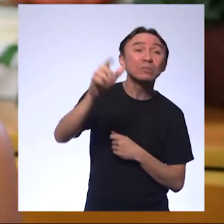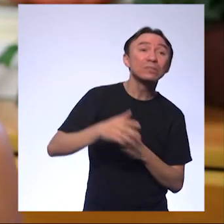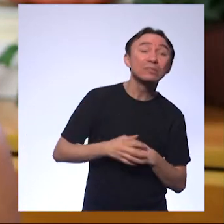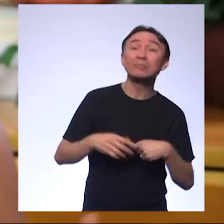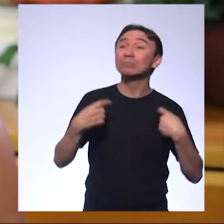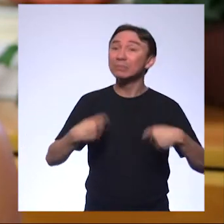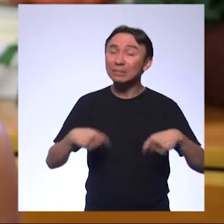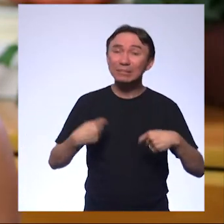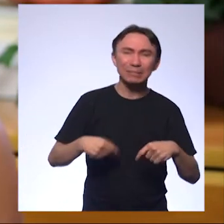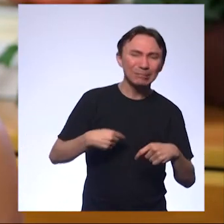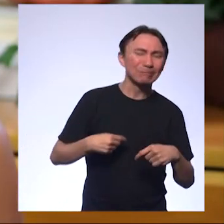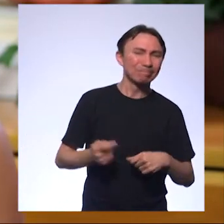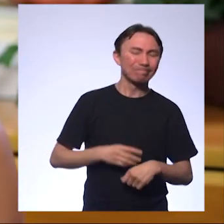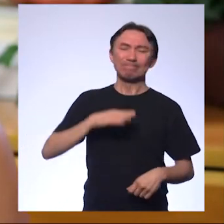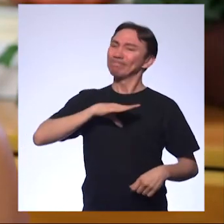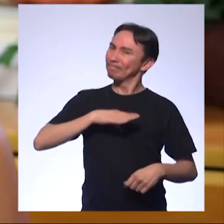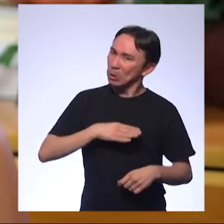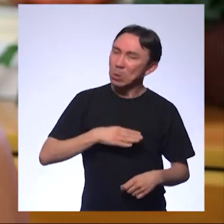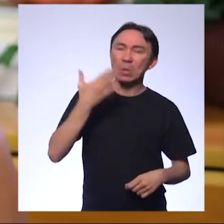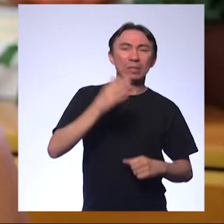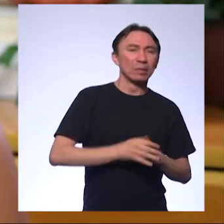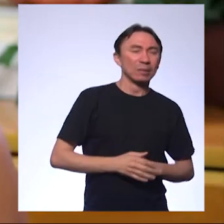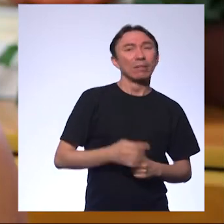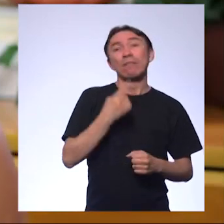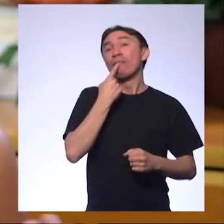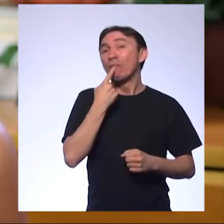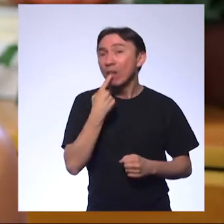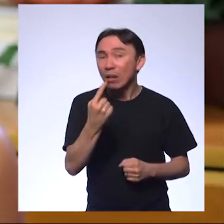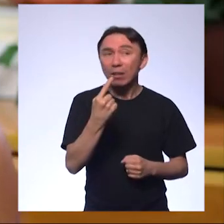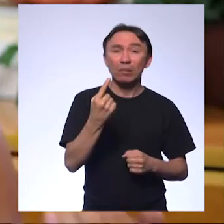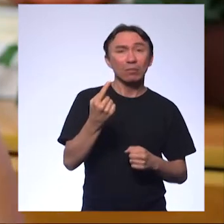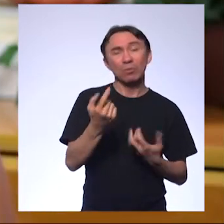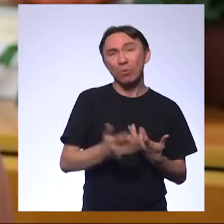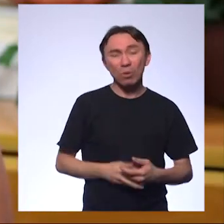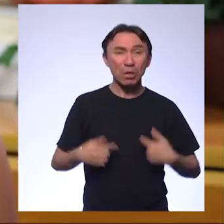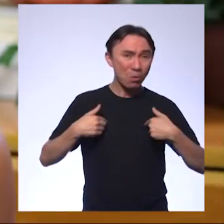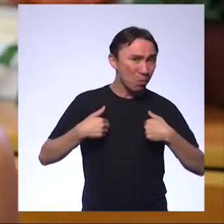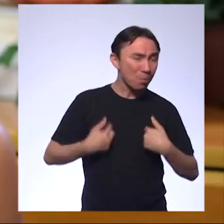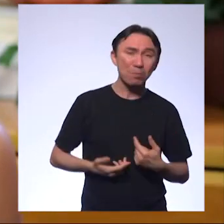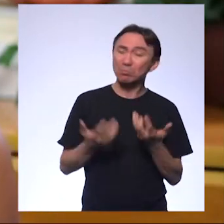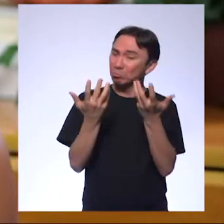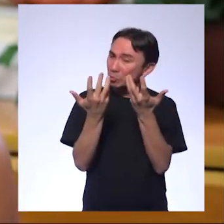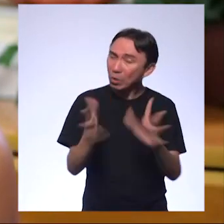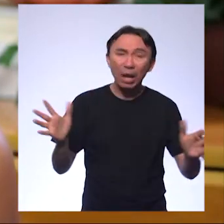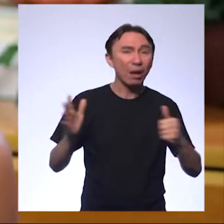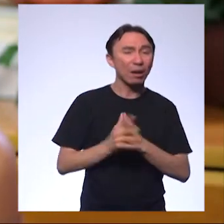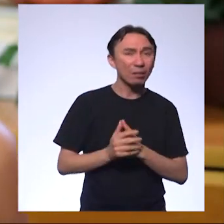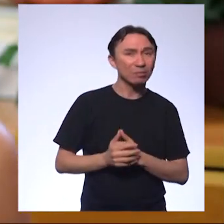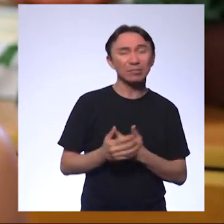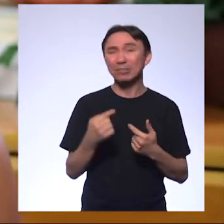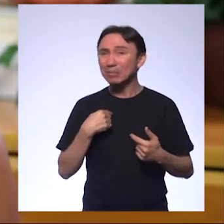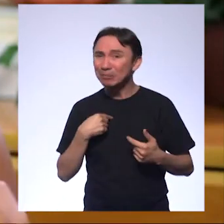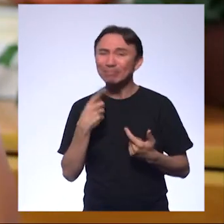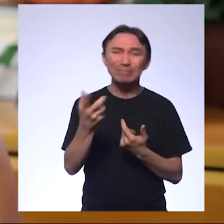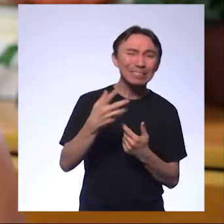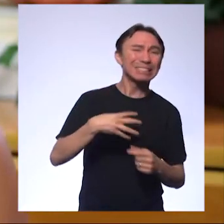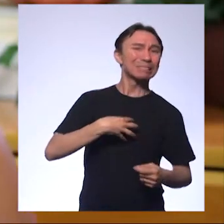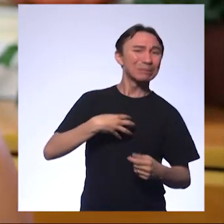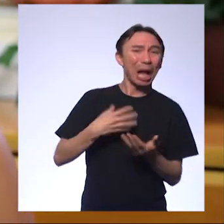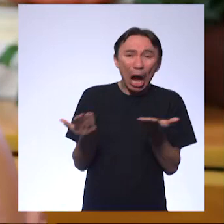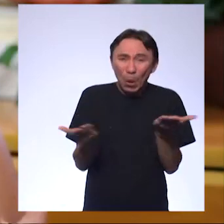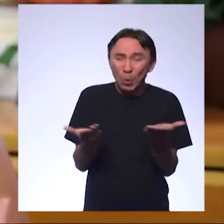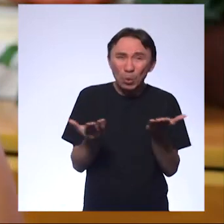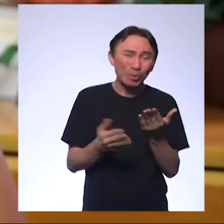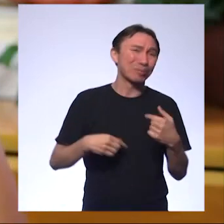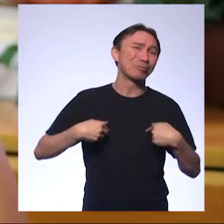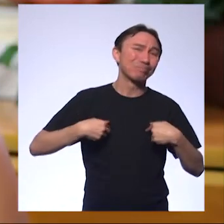ou você é corajoso o suficiente para dizer para ela que você não quer ou não consegue lidar com esse tipo de sentimento agora.